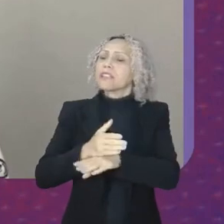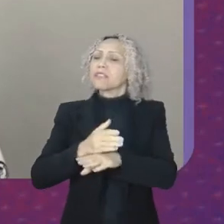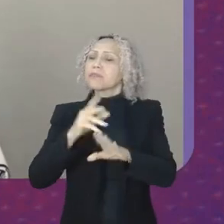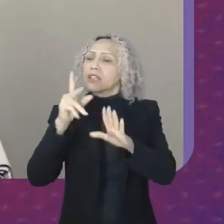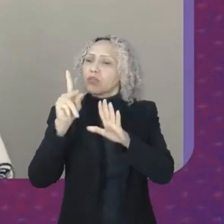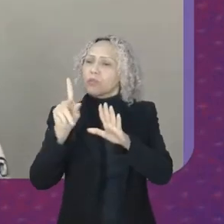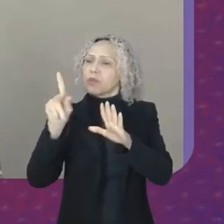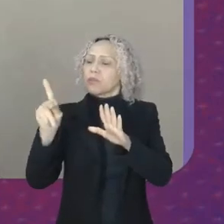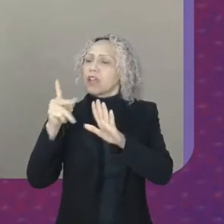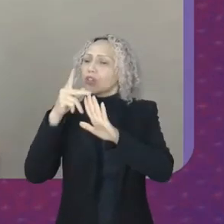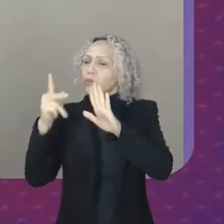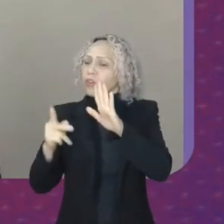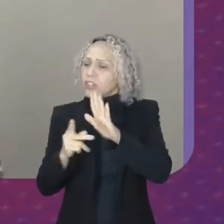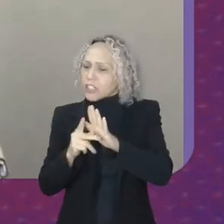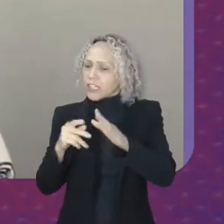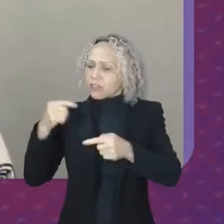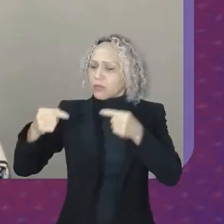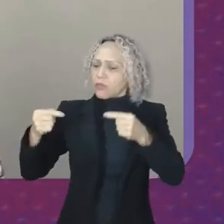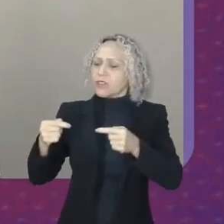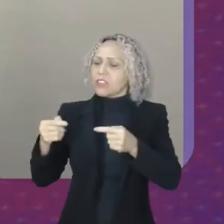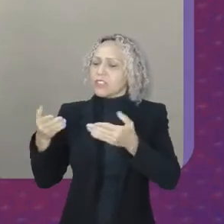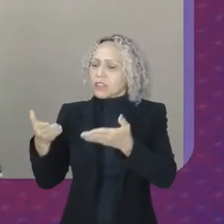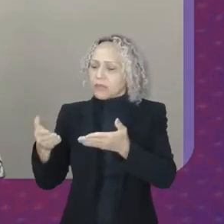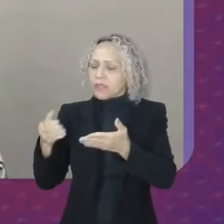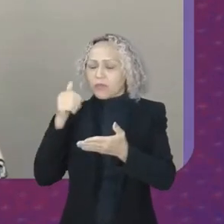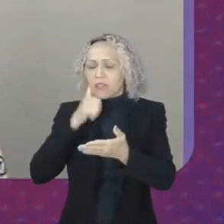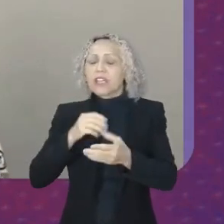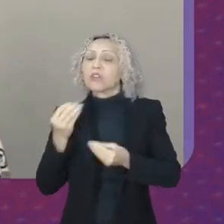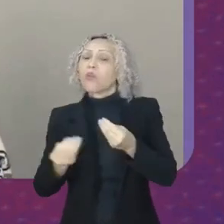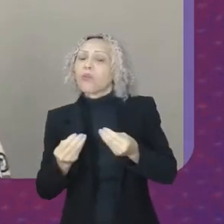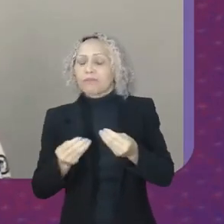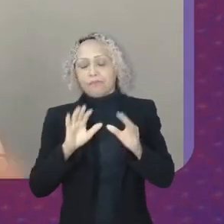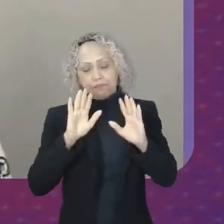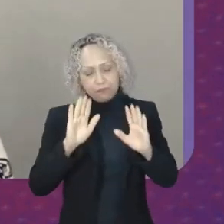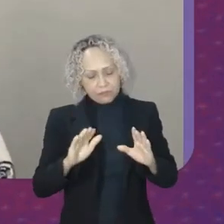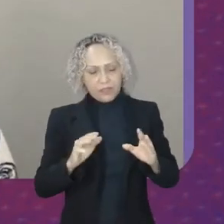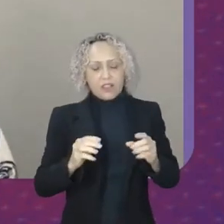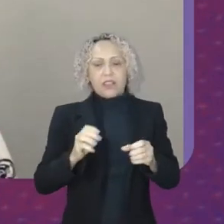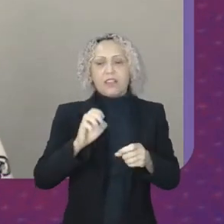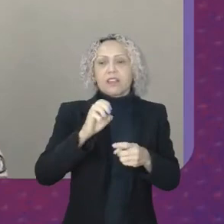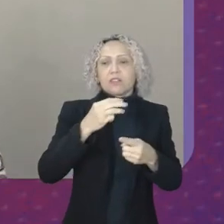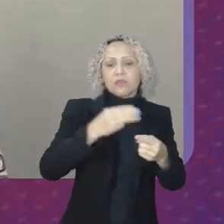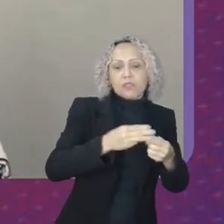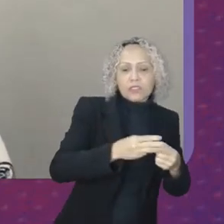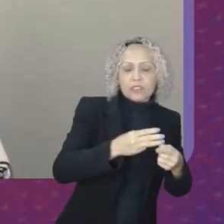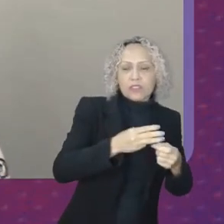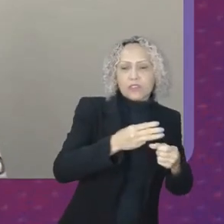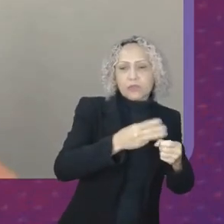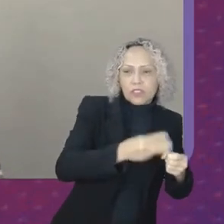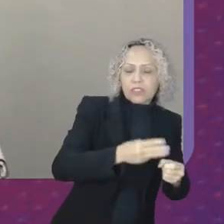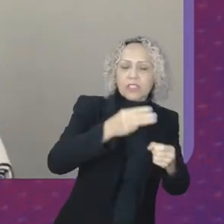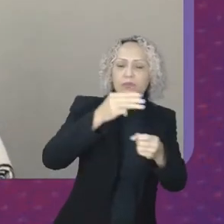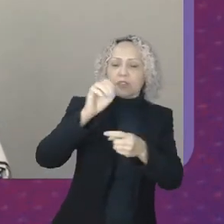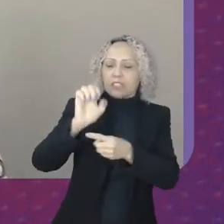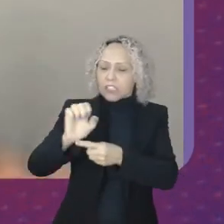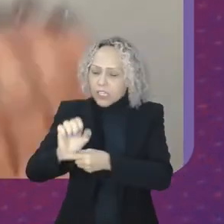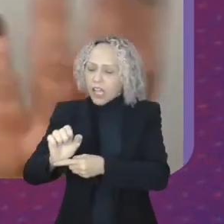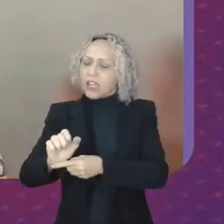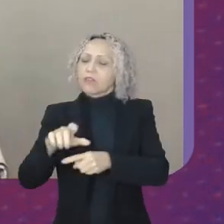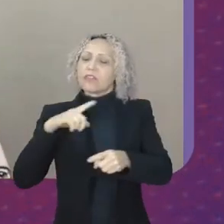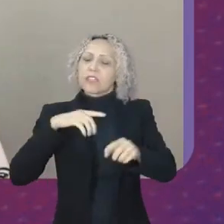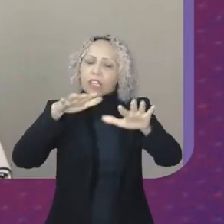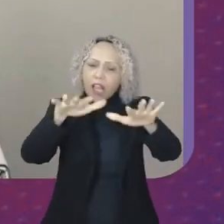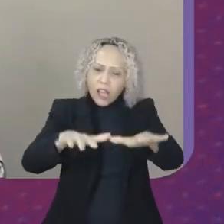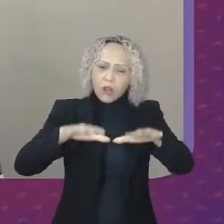a população, e no nosso caso, em especial as mulheres, podem participar, opinar,